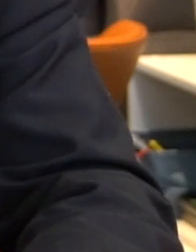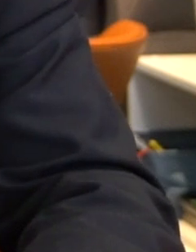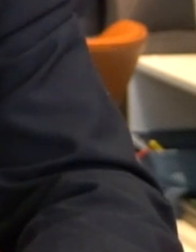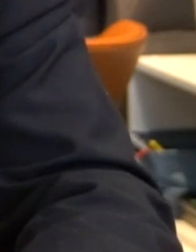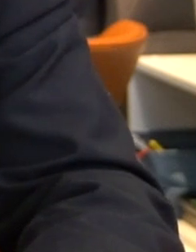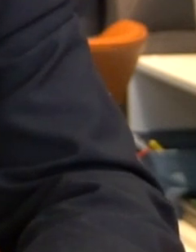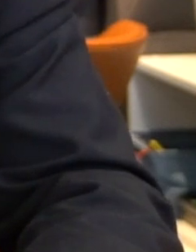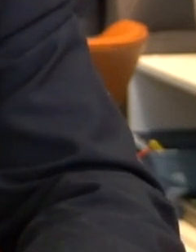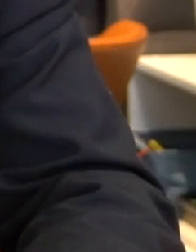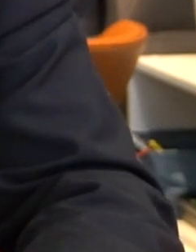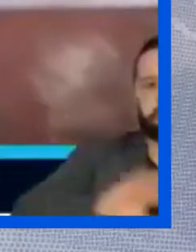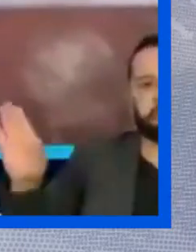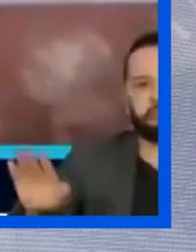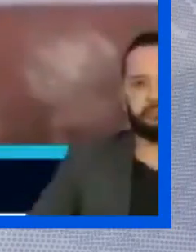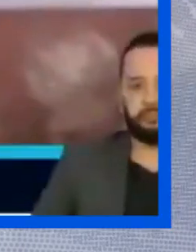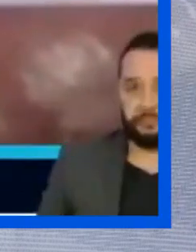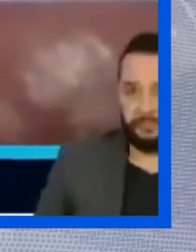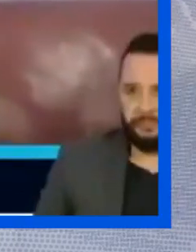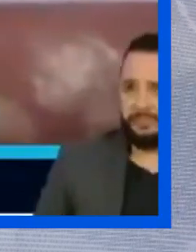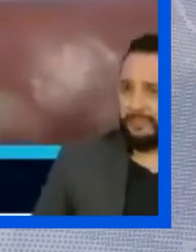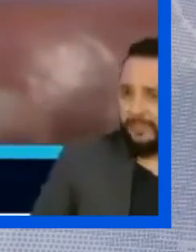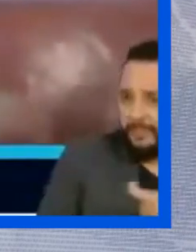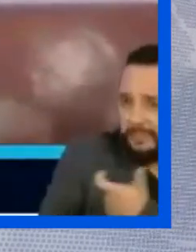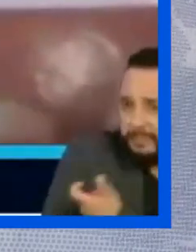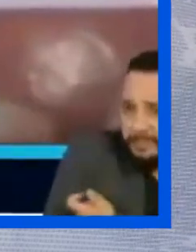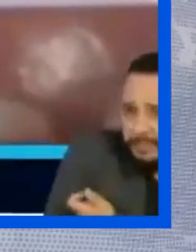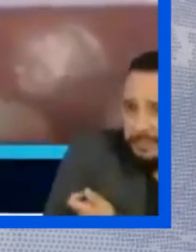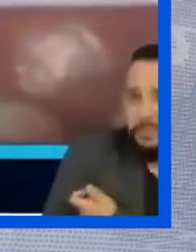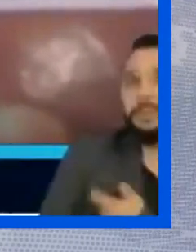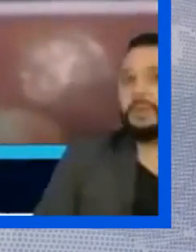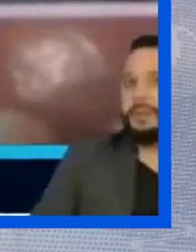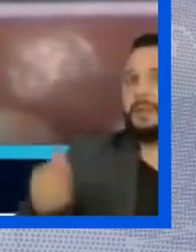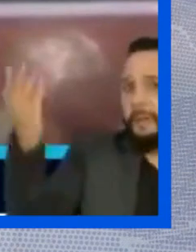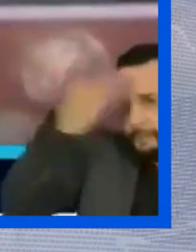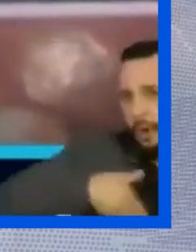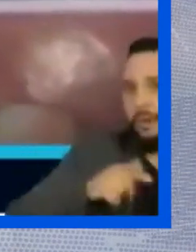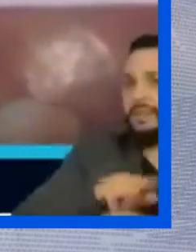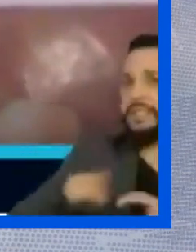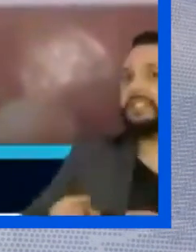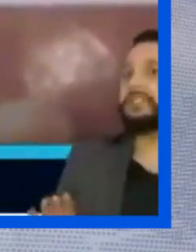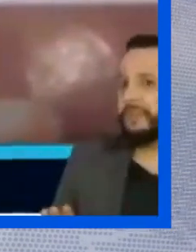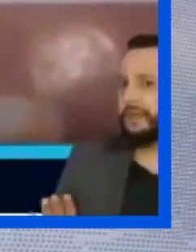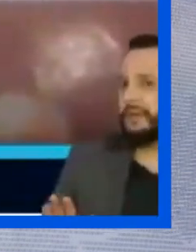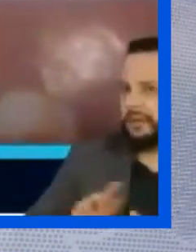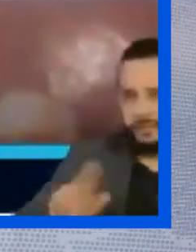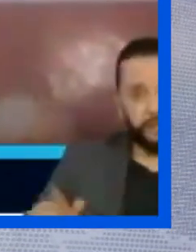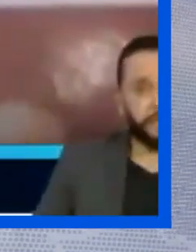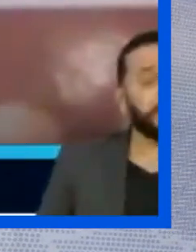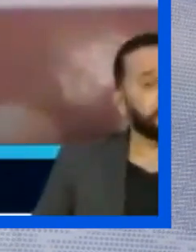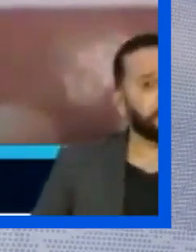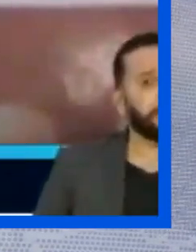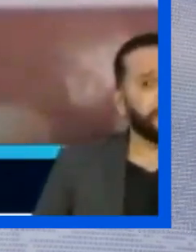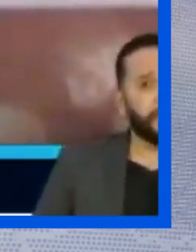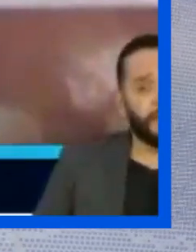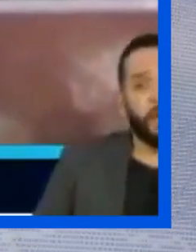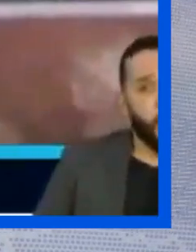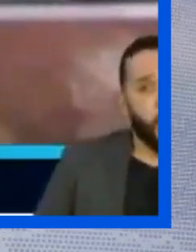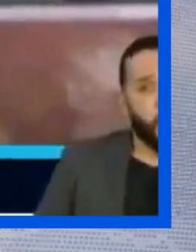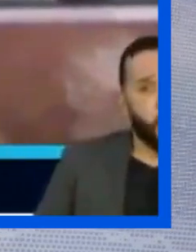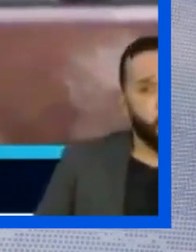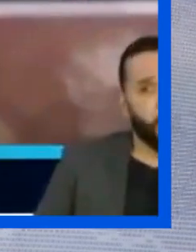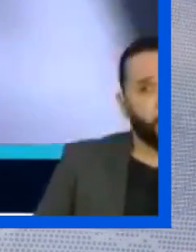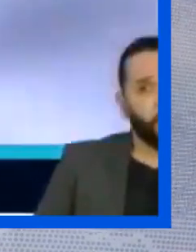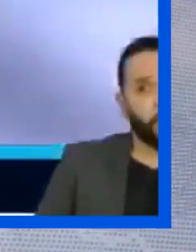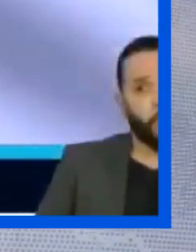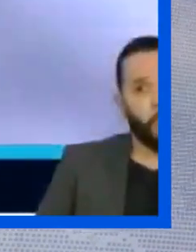China, enfim, a gente cansou de ver ele atrapalhar. As vacinas, ela tem que ter uma comprovação científica, diferente da hidroxicloroquina. Diferente,